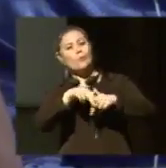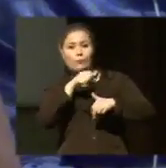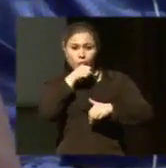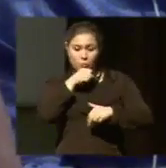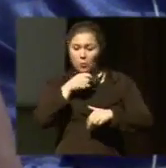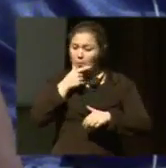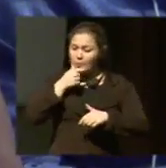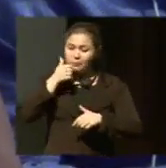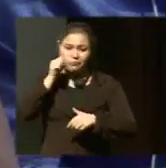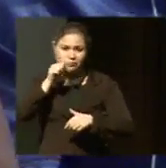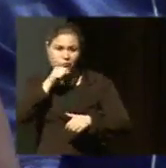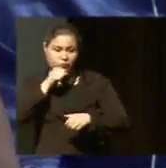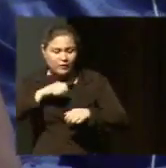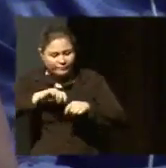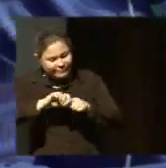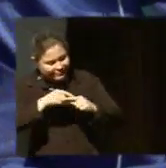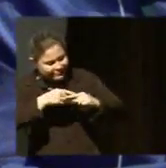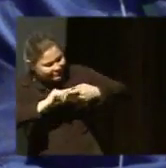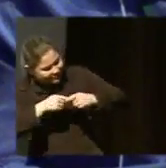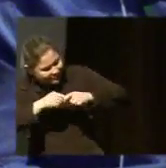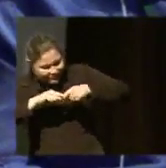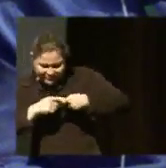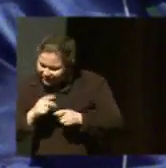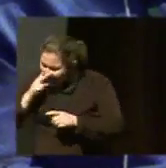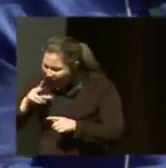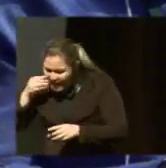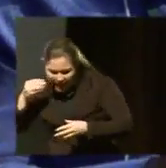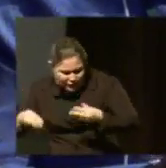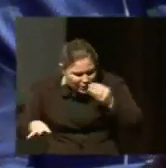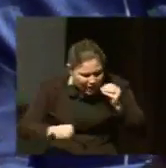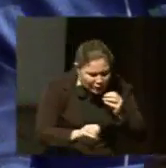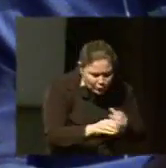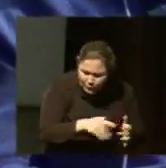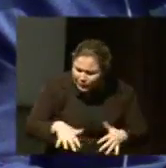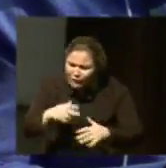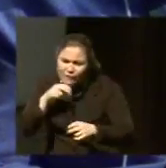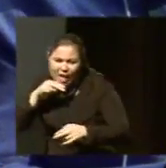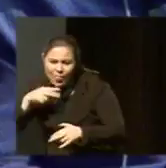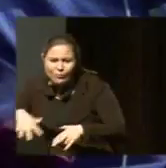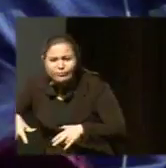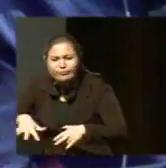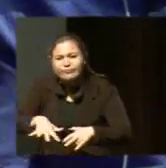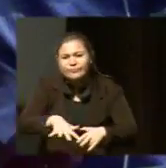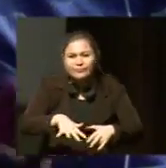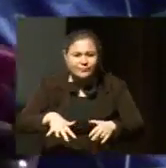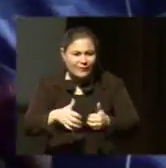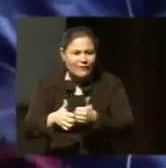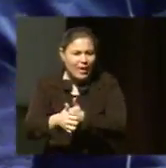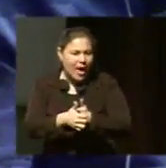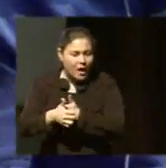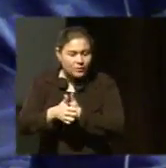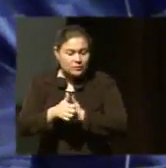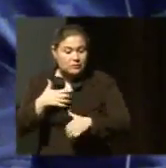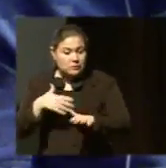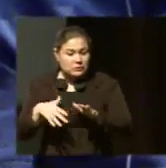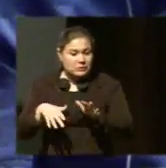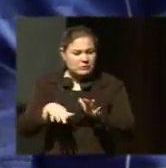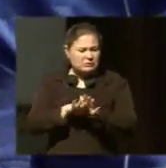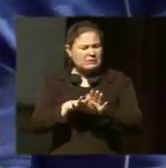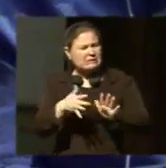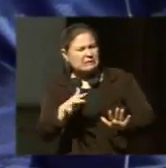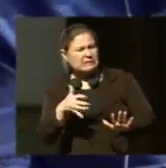fazendo crochê, os netinhos em volta, gatinho do lado, cachorrinho, aquela coisa, sabe? Tipo assim, ó, chegava lá pelos 40 e